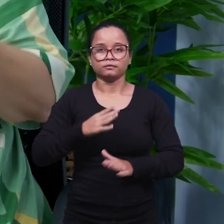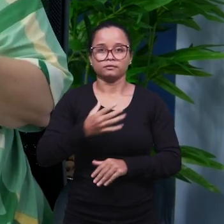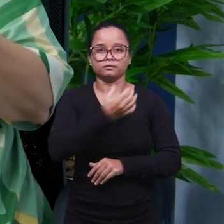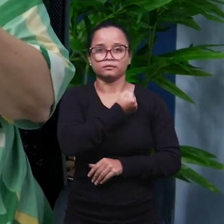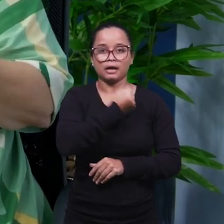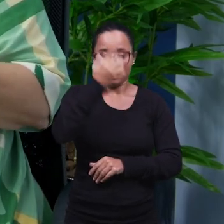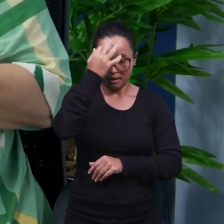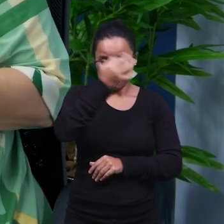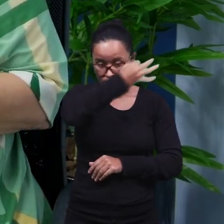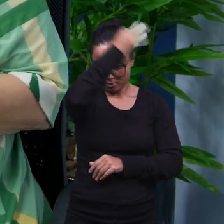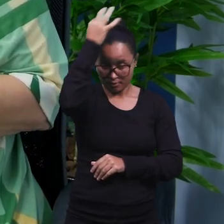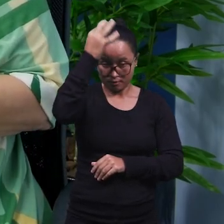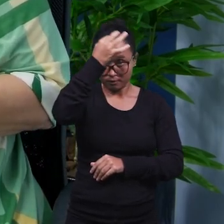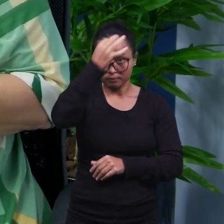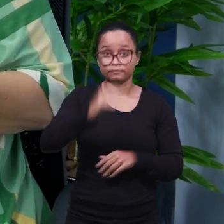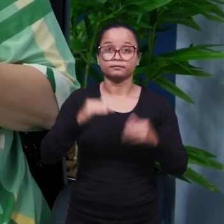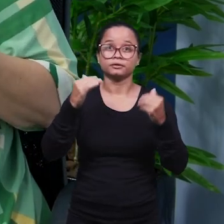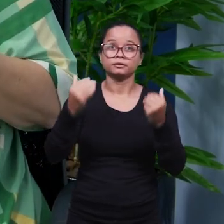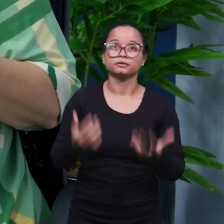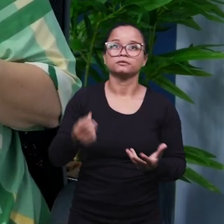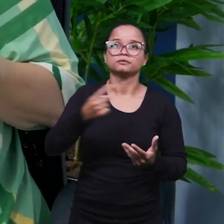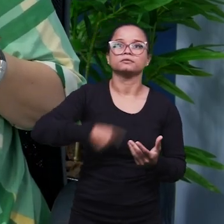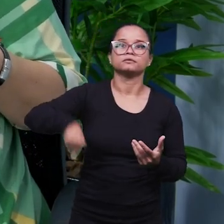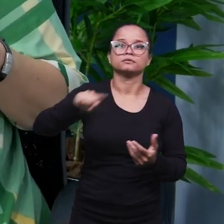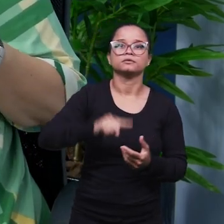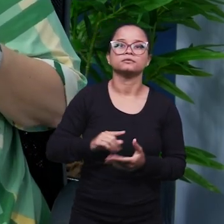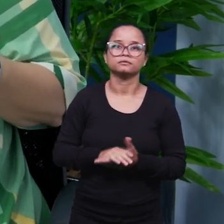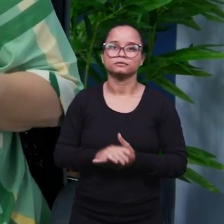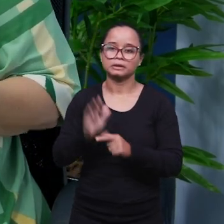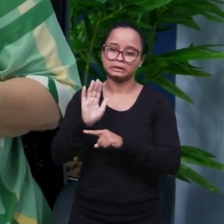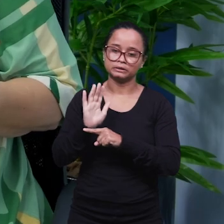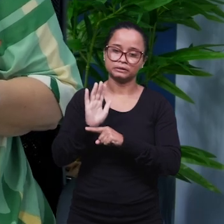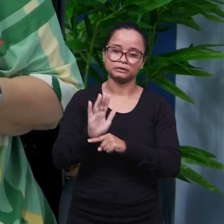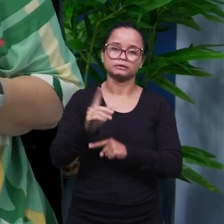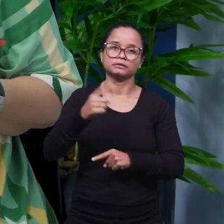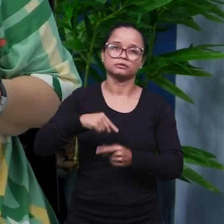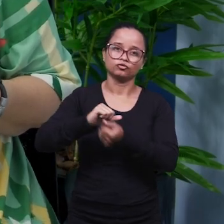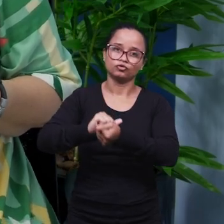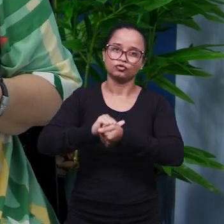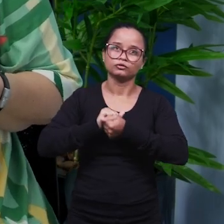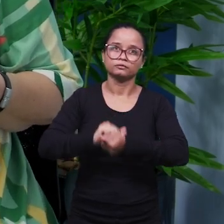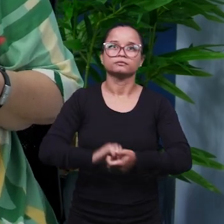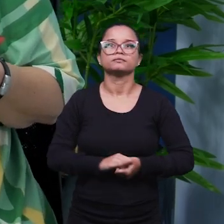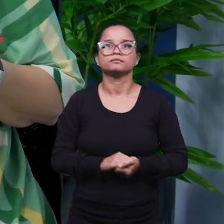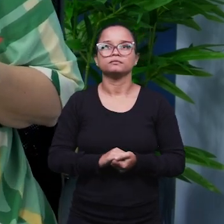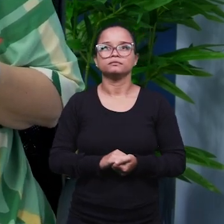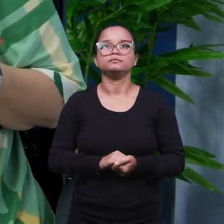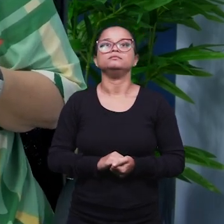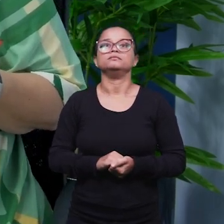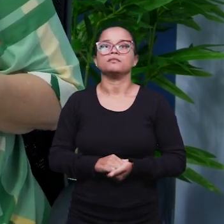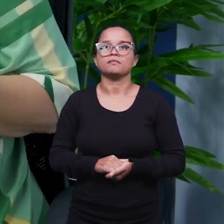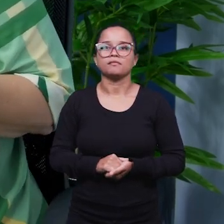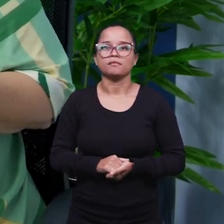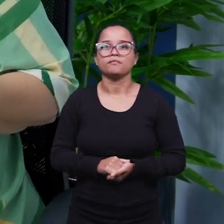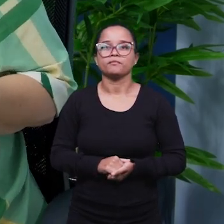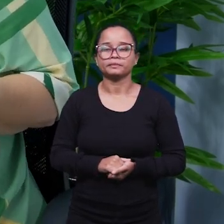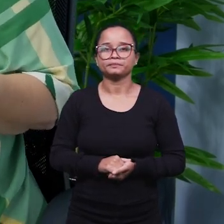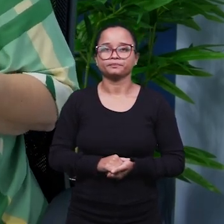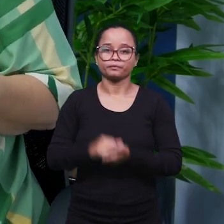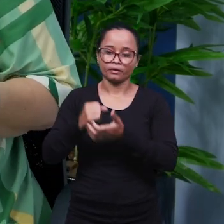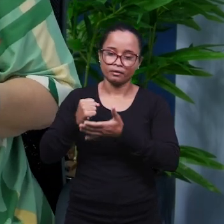salvação, é o Espírito Santo. Então, nós temos esse ajudador ao nosso lado. E ele é um